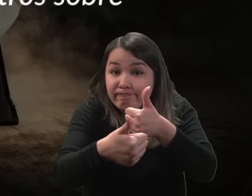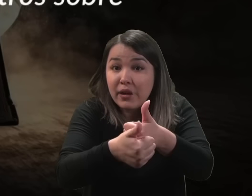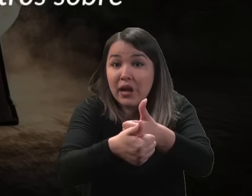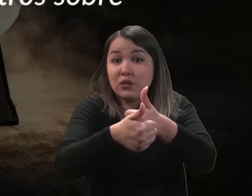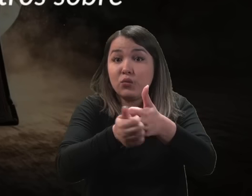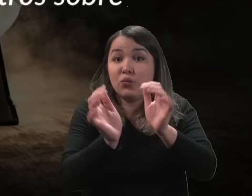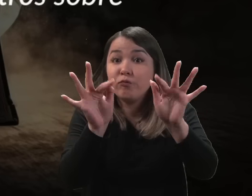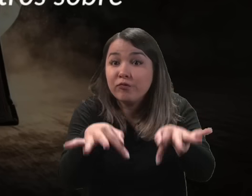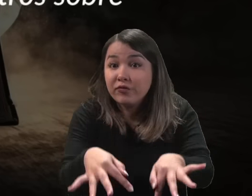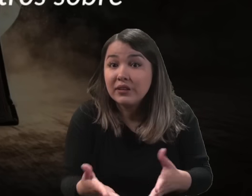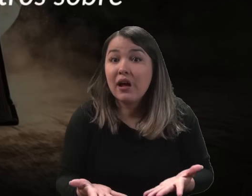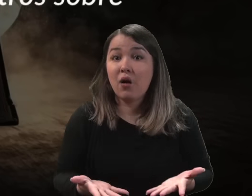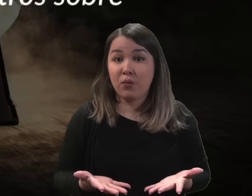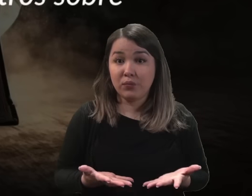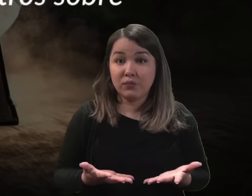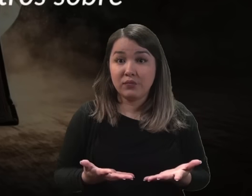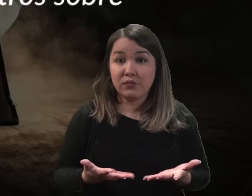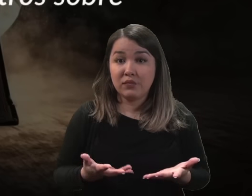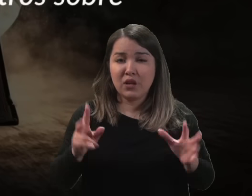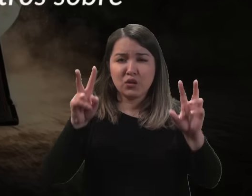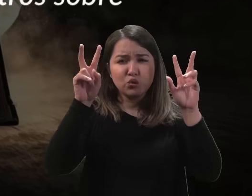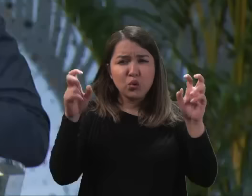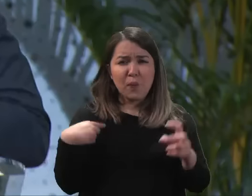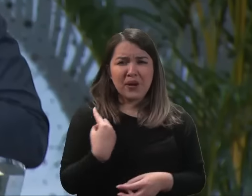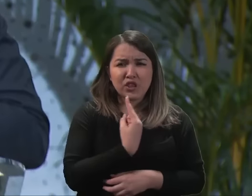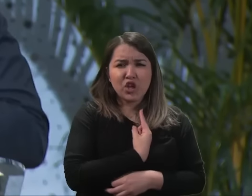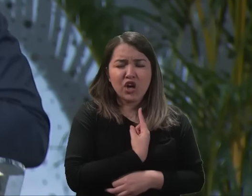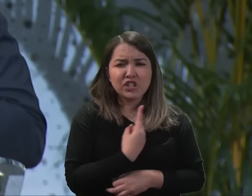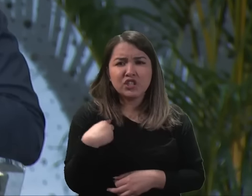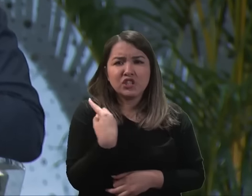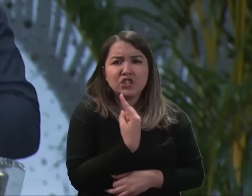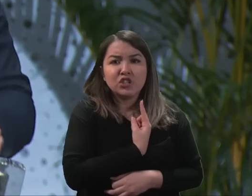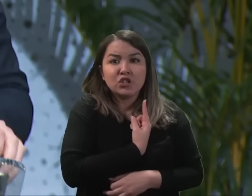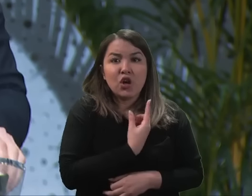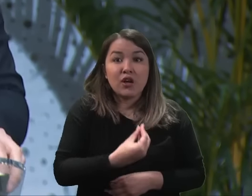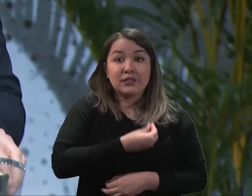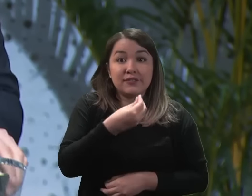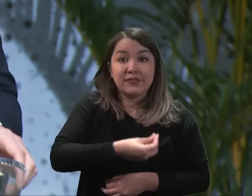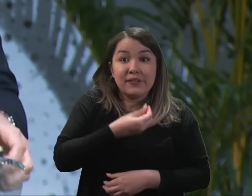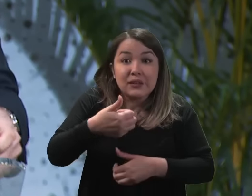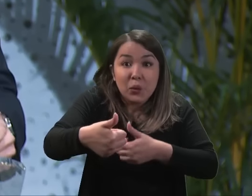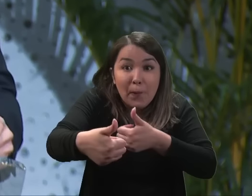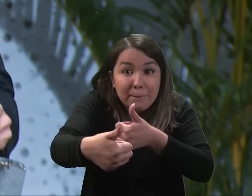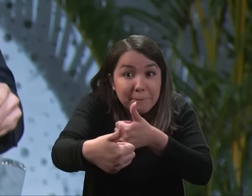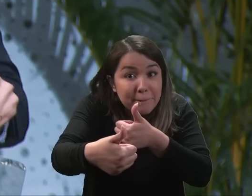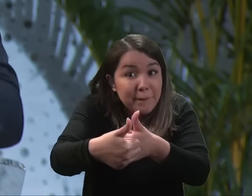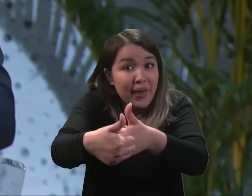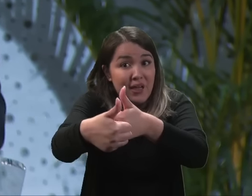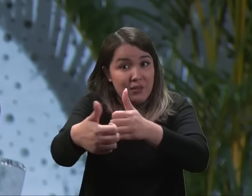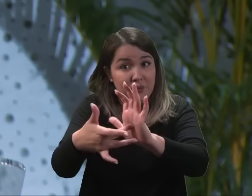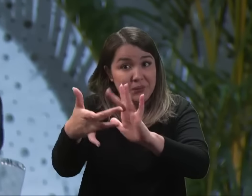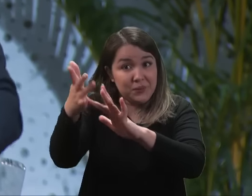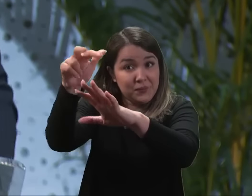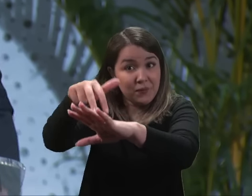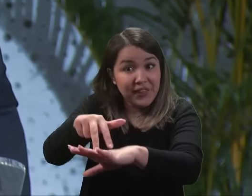sobre nós nós que estamos vivendo no fim dos séculos